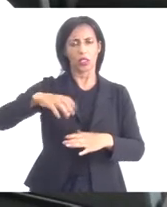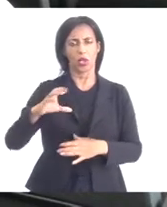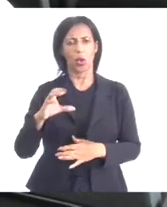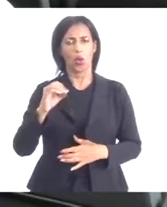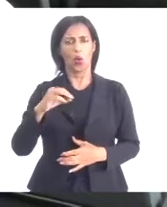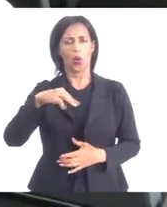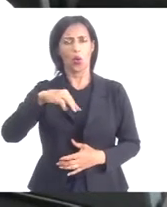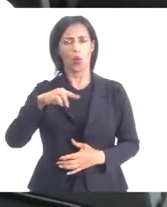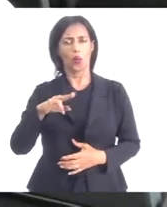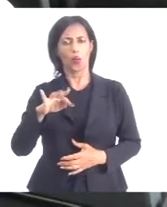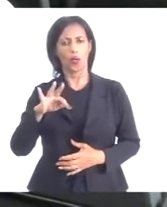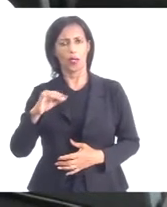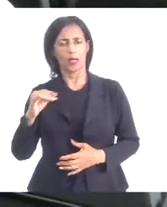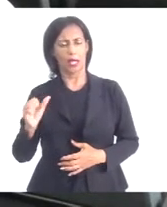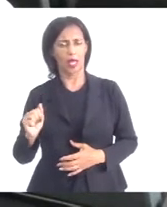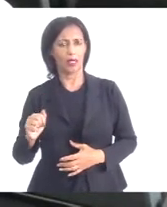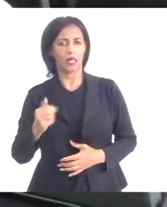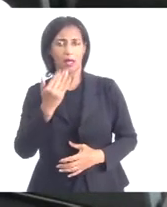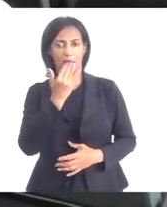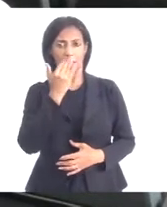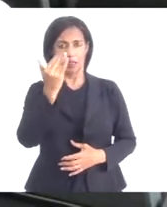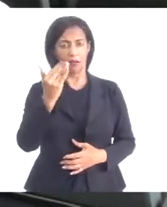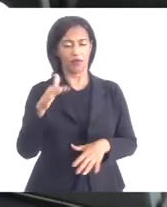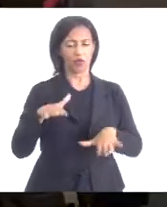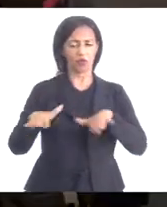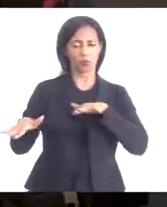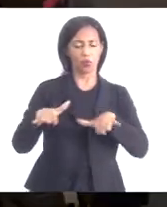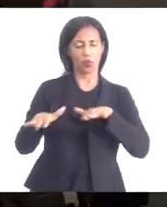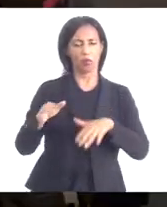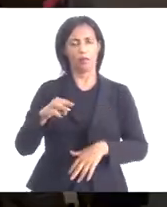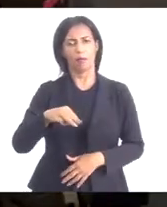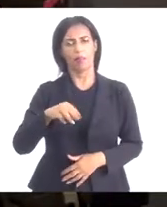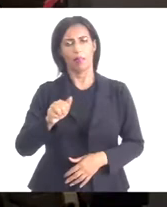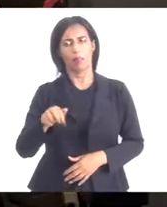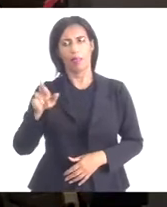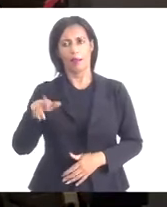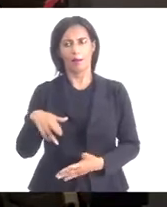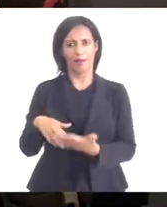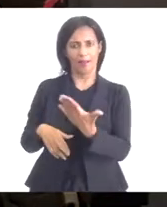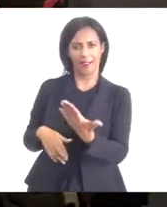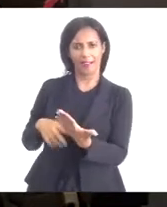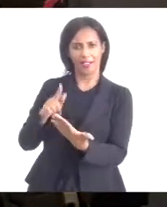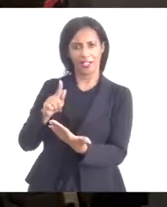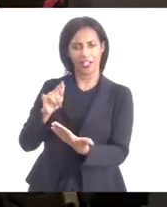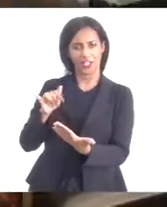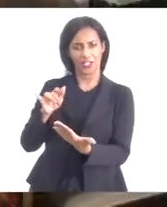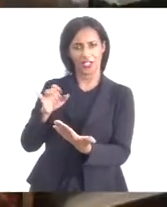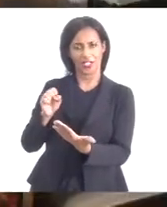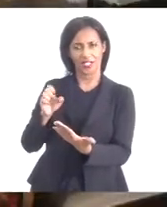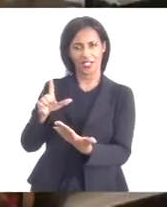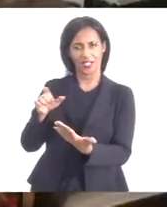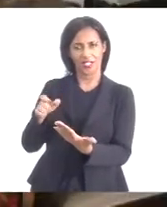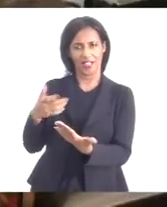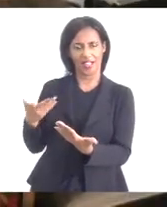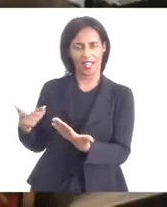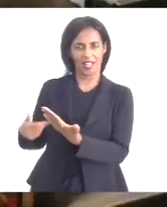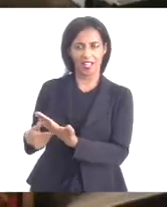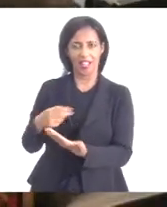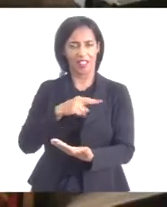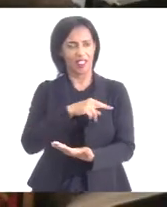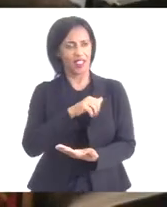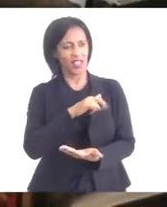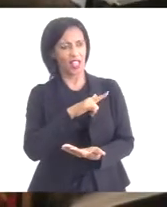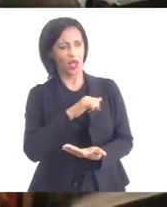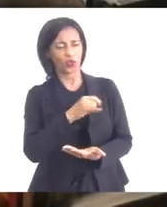Como foi na última semana na frente de mobilização da Marea que está Gisele Martins canal dia que também